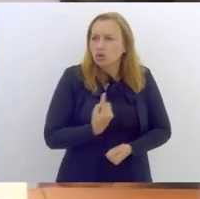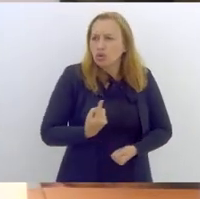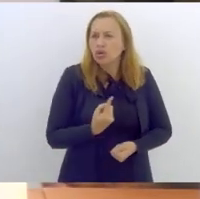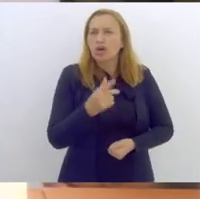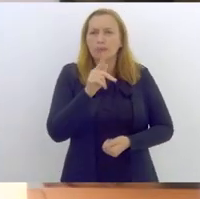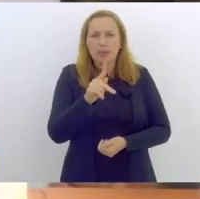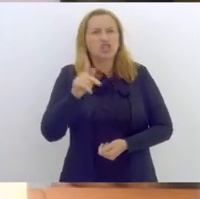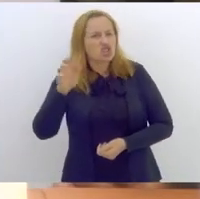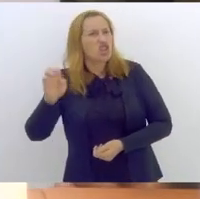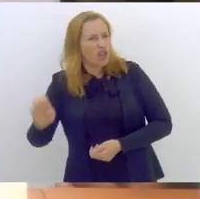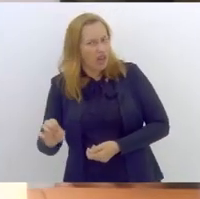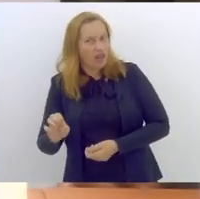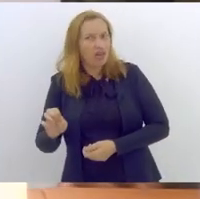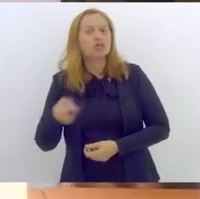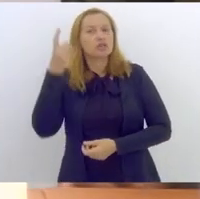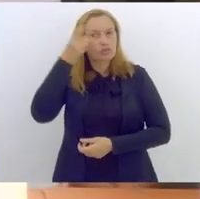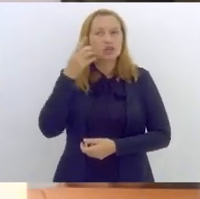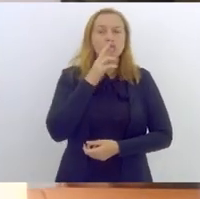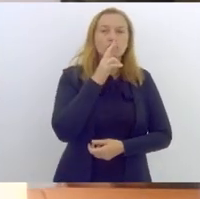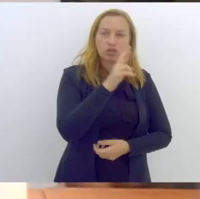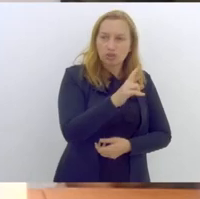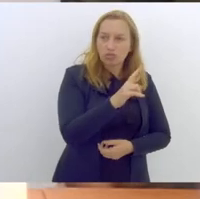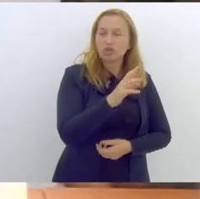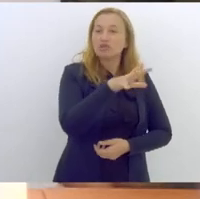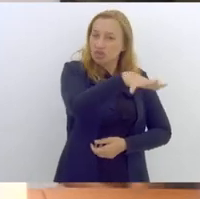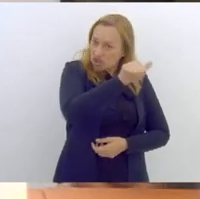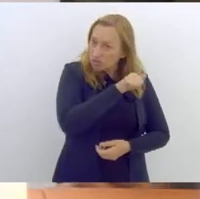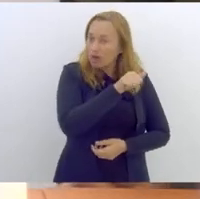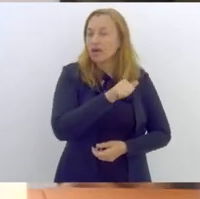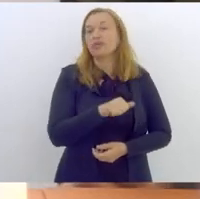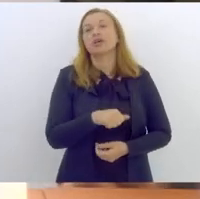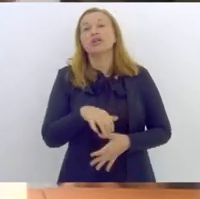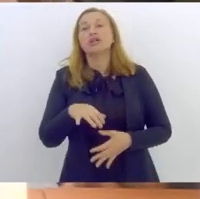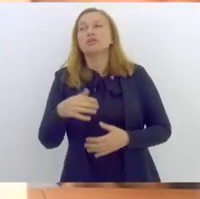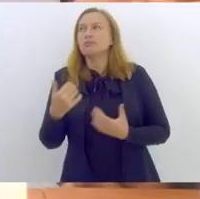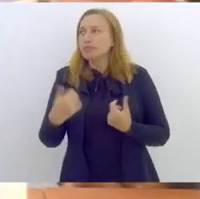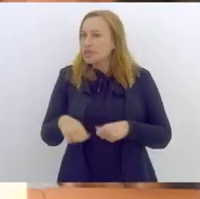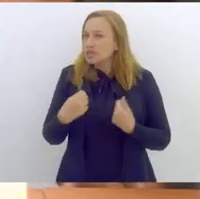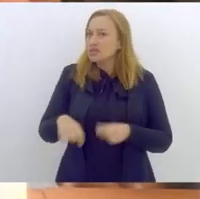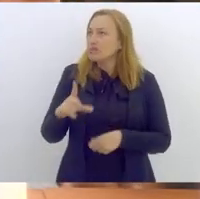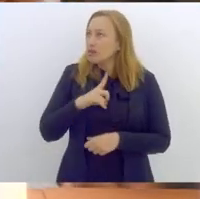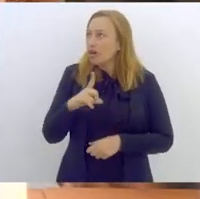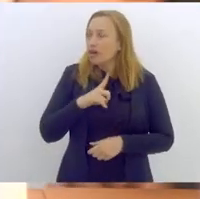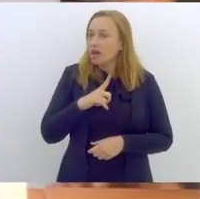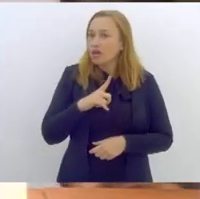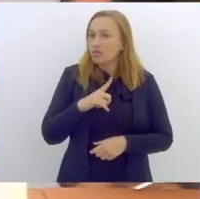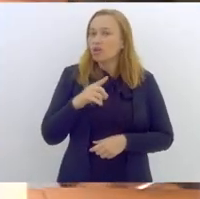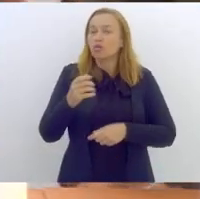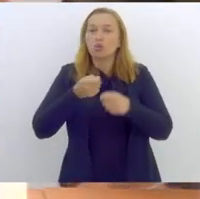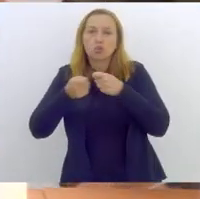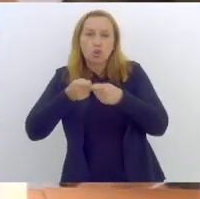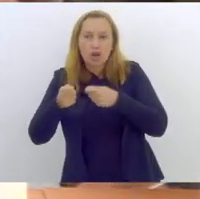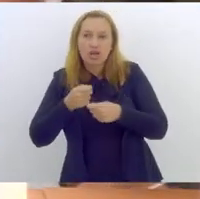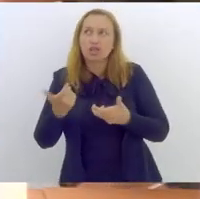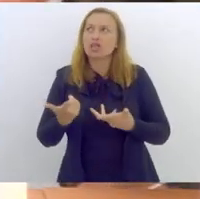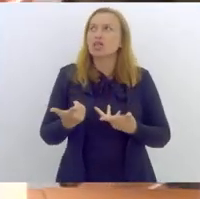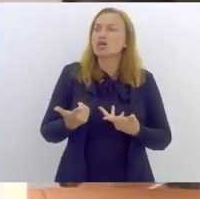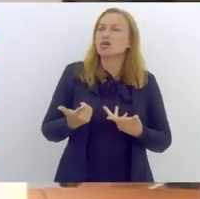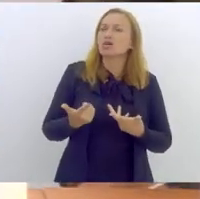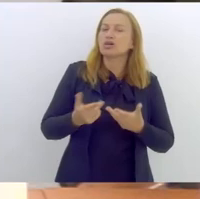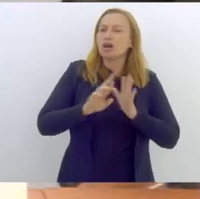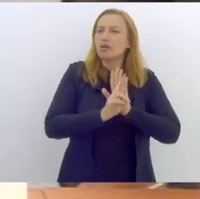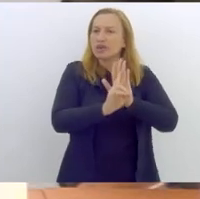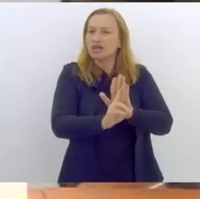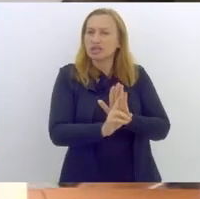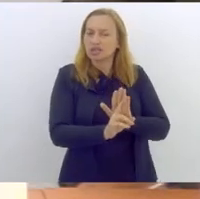a pge o deputado Rodrigo Amorim convoca pge né tem que estar a Controladoria e a